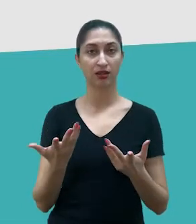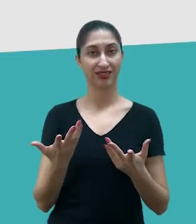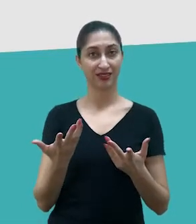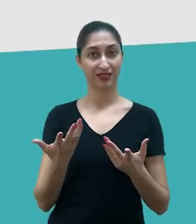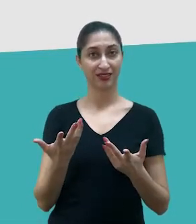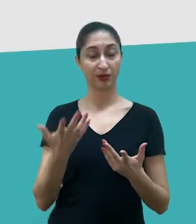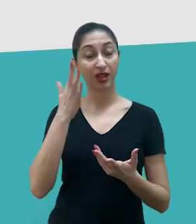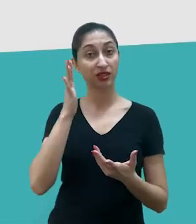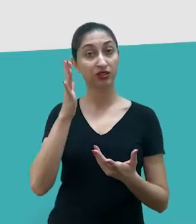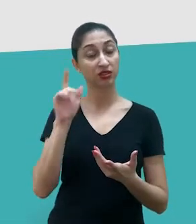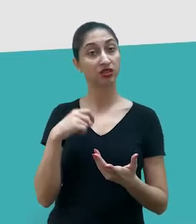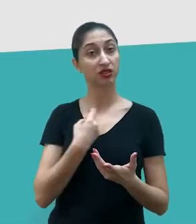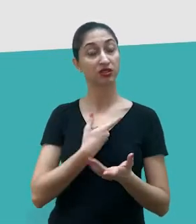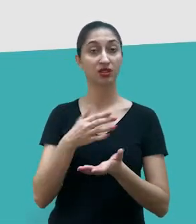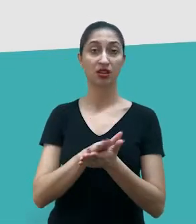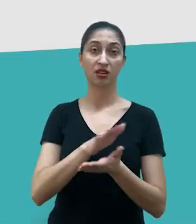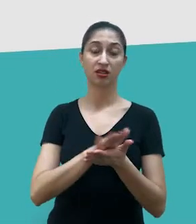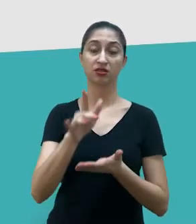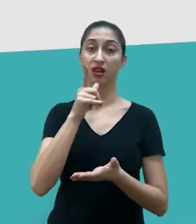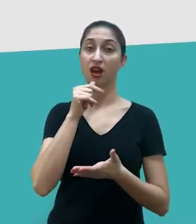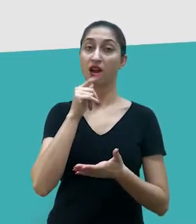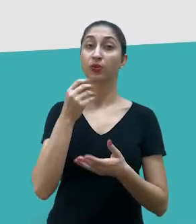água quando a gente tem